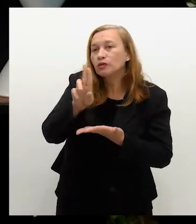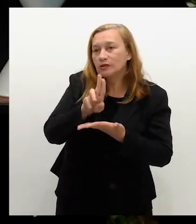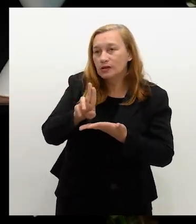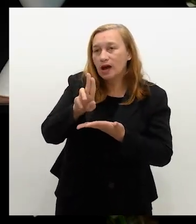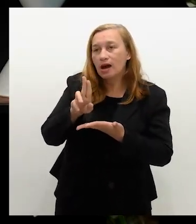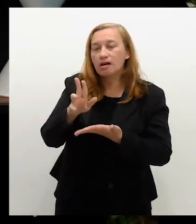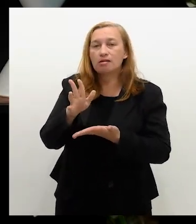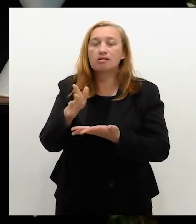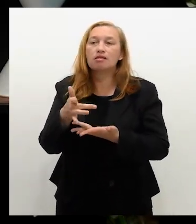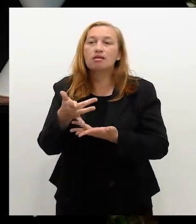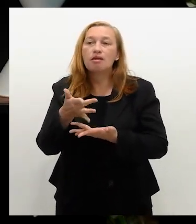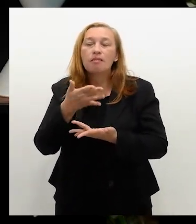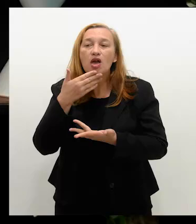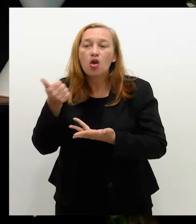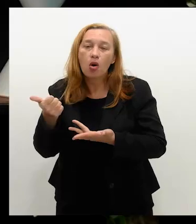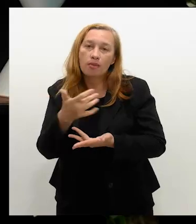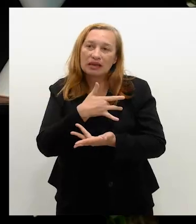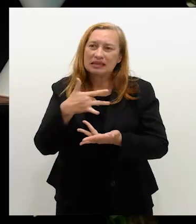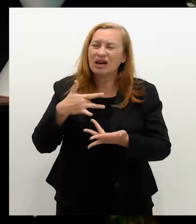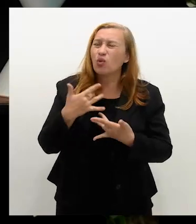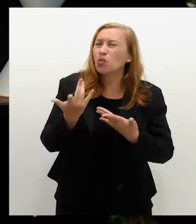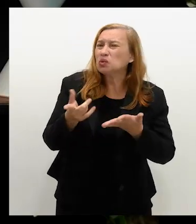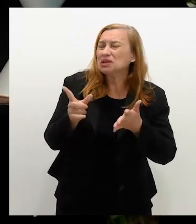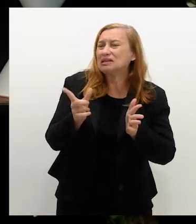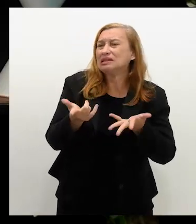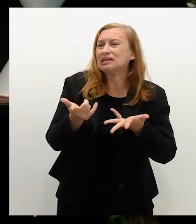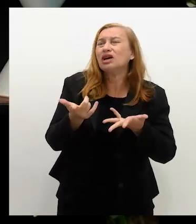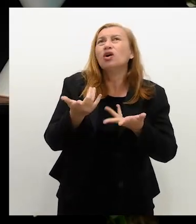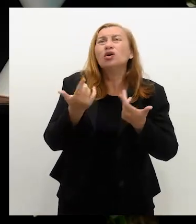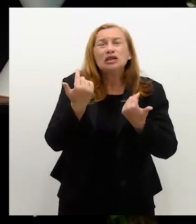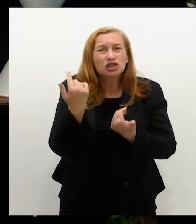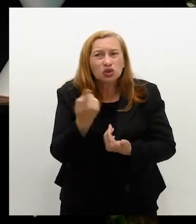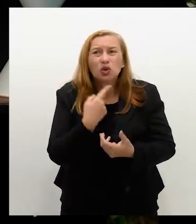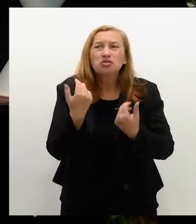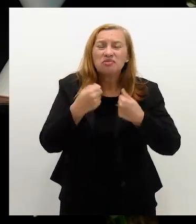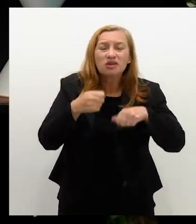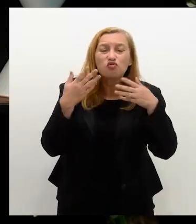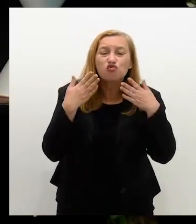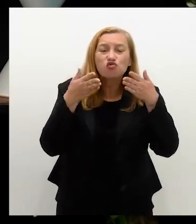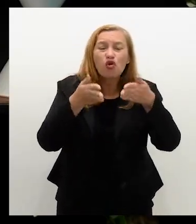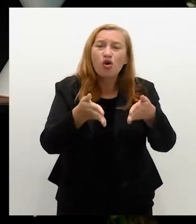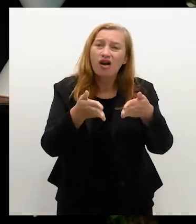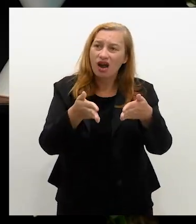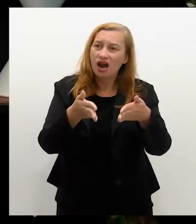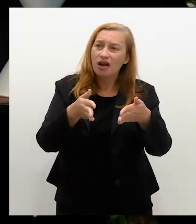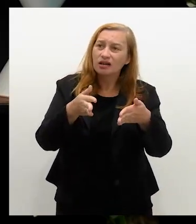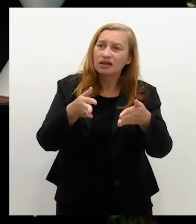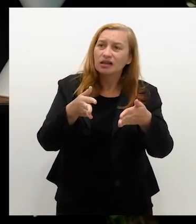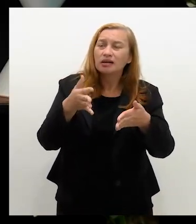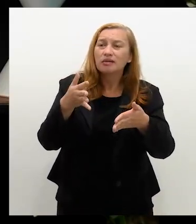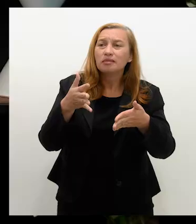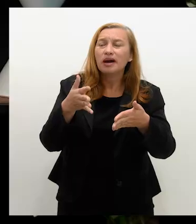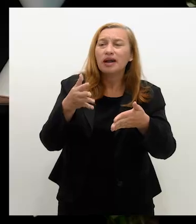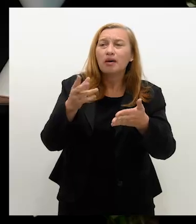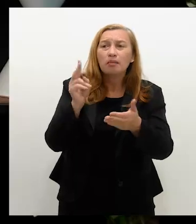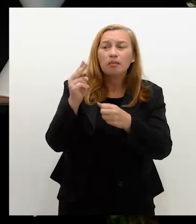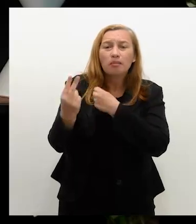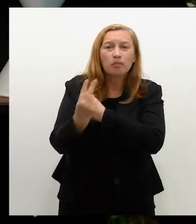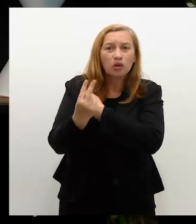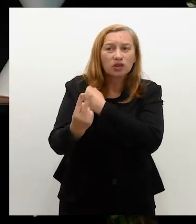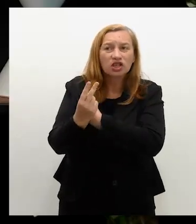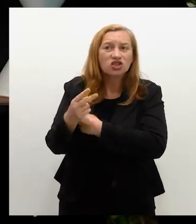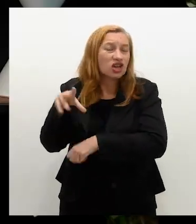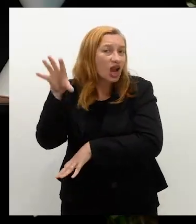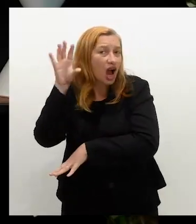maleficioso para a nossa saúde? Quer dizer, que eu acho que isso é o que nós precisamos de focar aqui para salvaguardar a audição